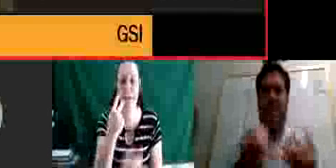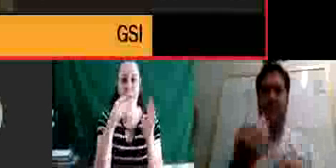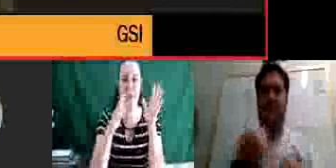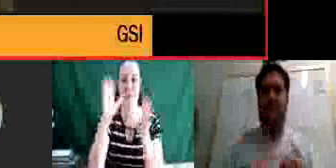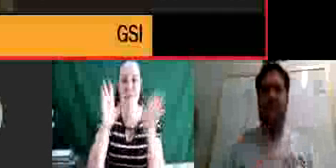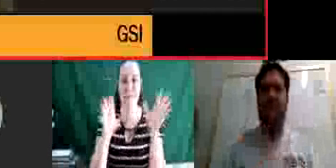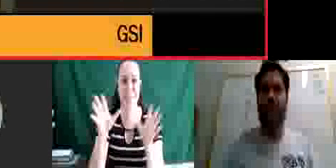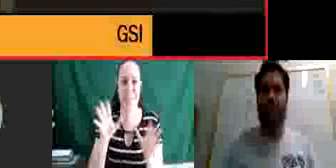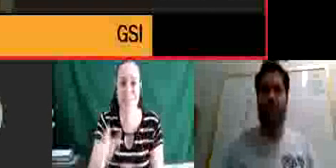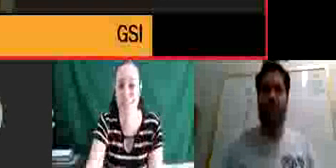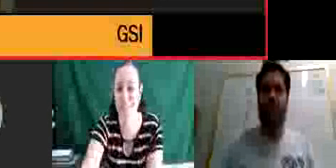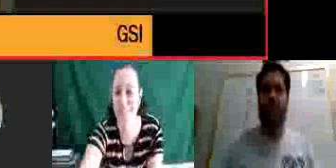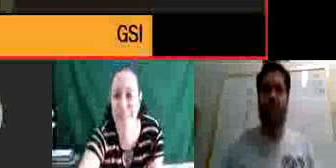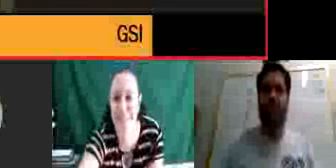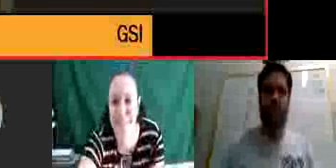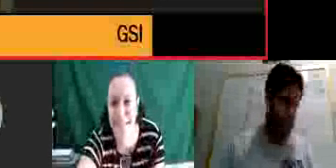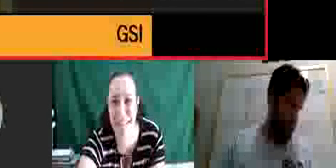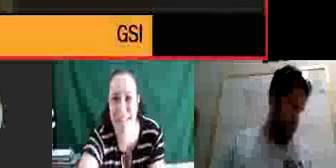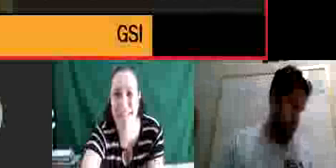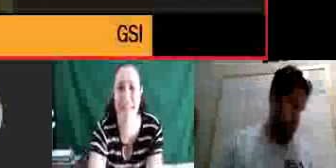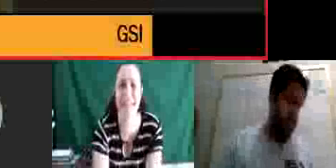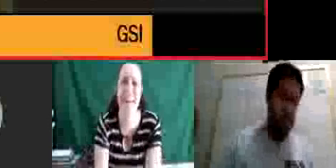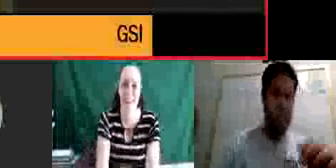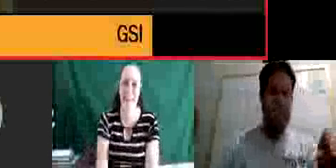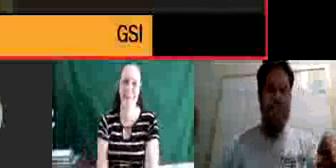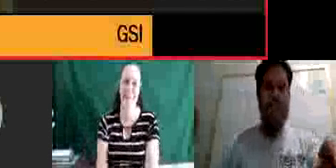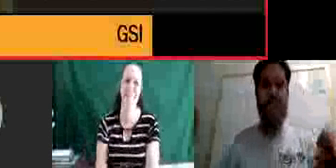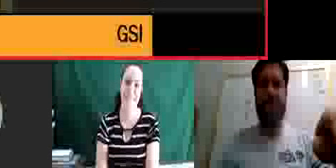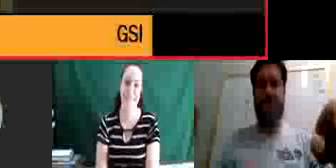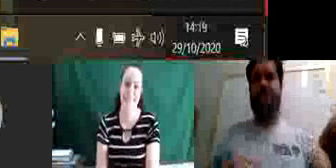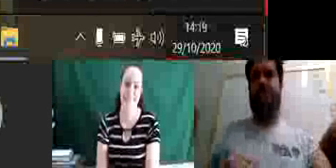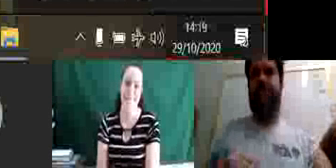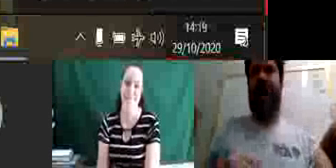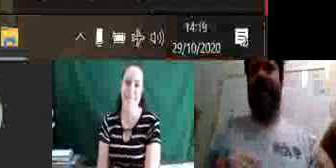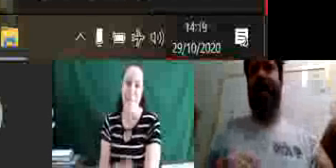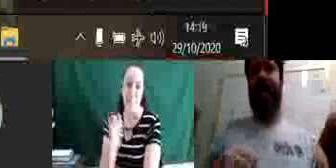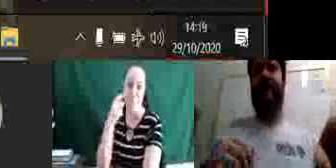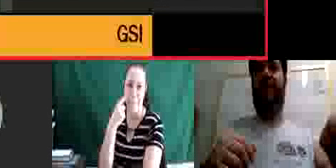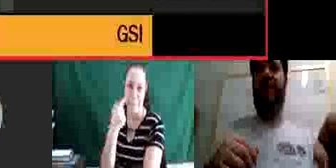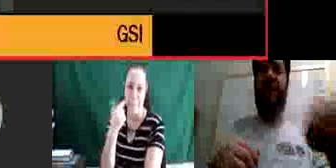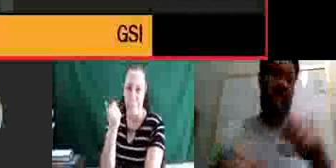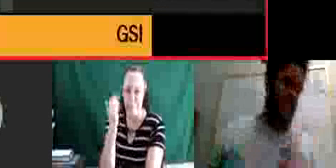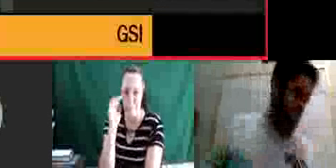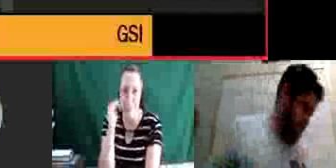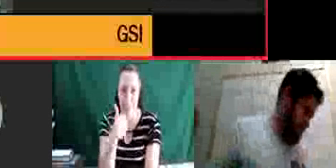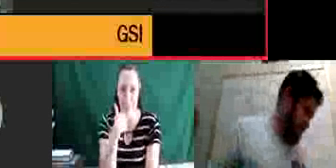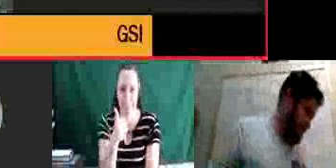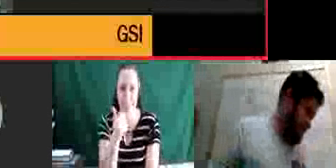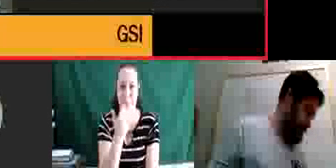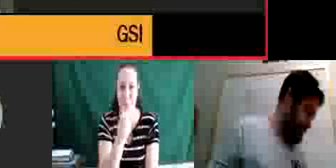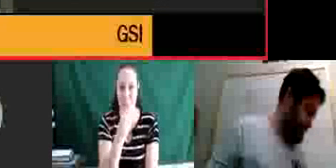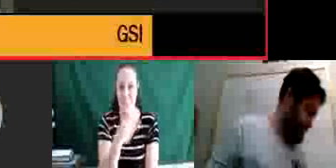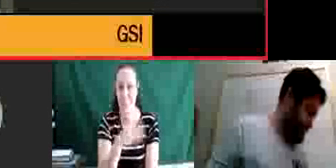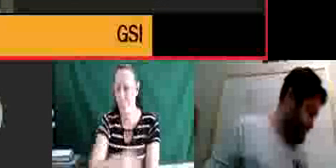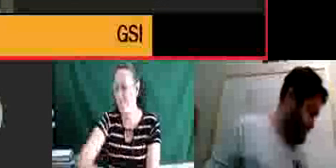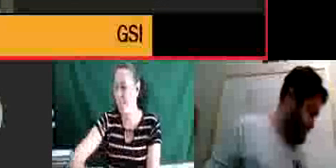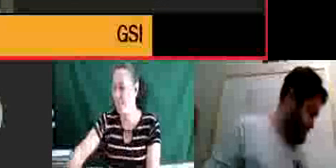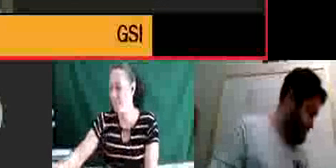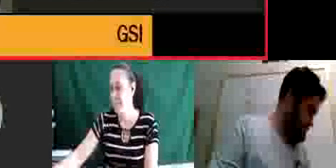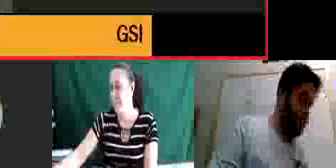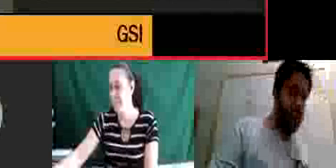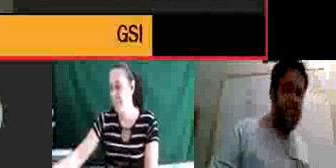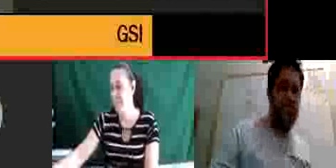siglas que representam os países, chamados de CCTLDs, ou Country Code Top Level Domains. São os nomes que terminam por .br